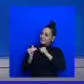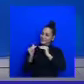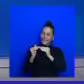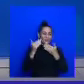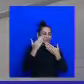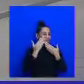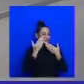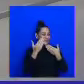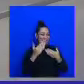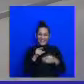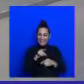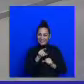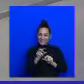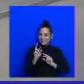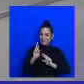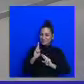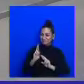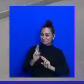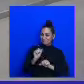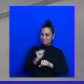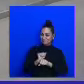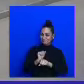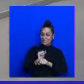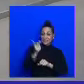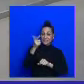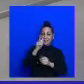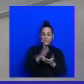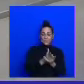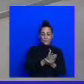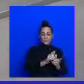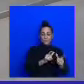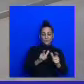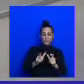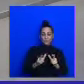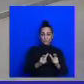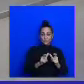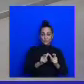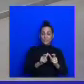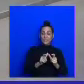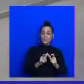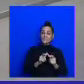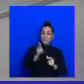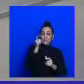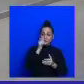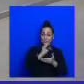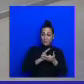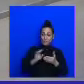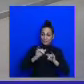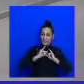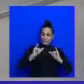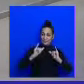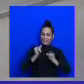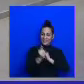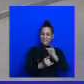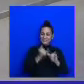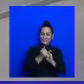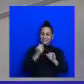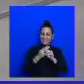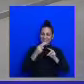Obrigado era o que você esperava após a apuração todos os resultados na página da Caixa loterias.caixa.gov.br